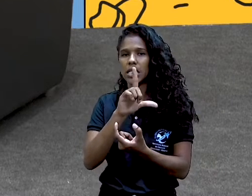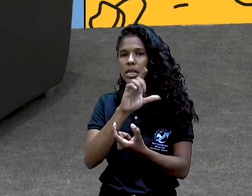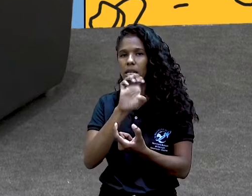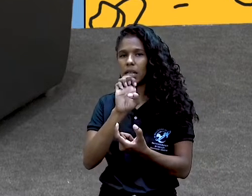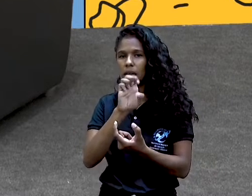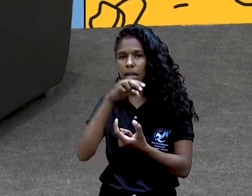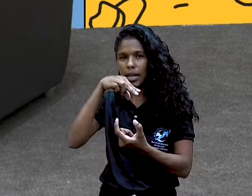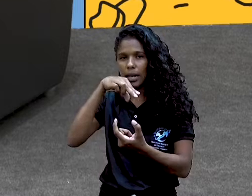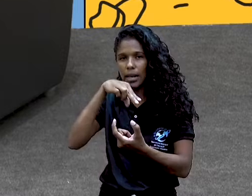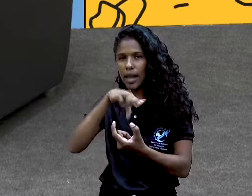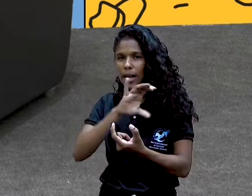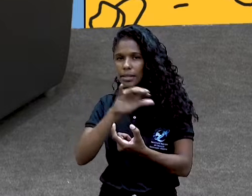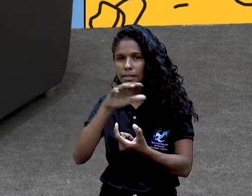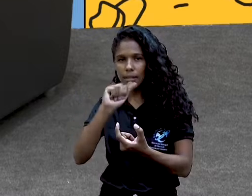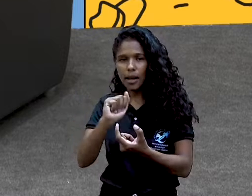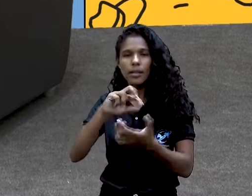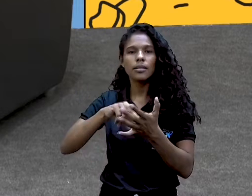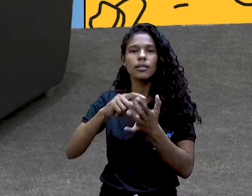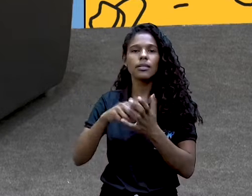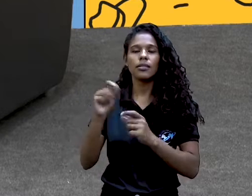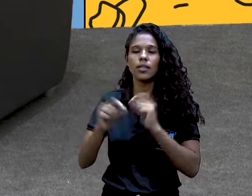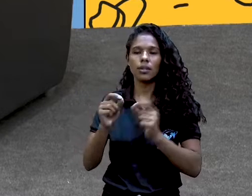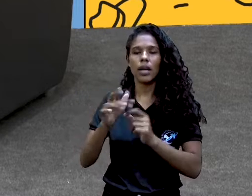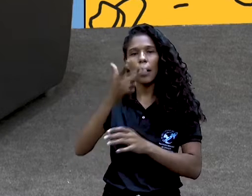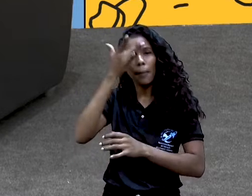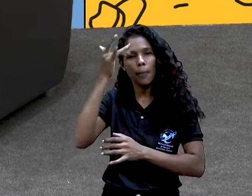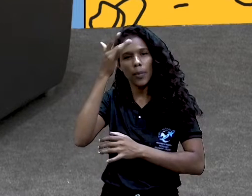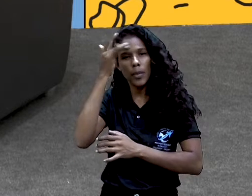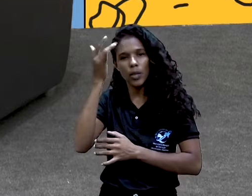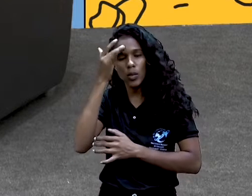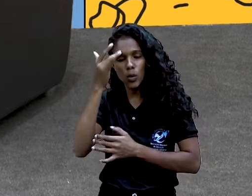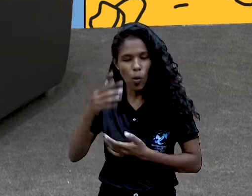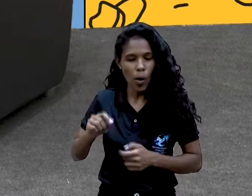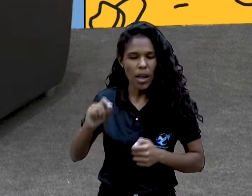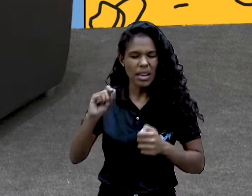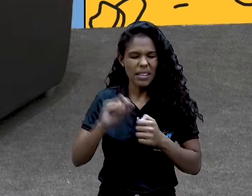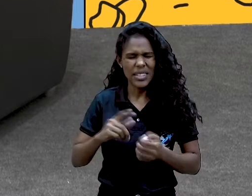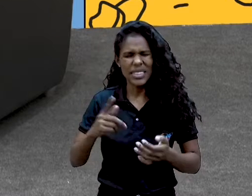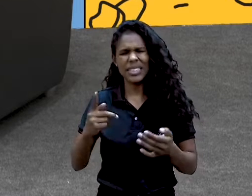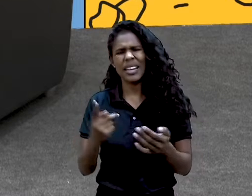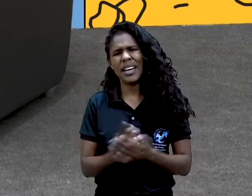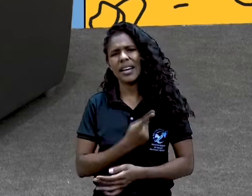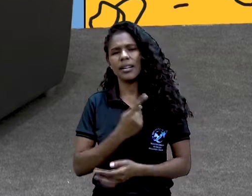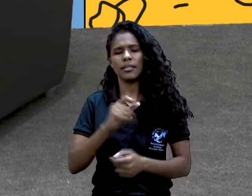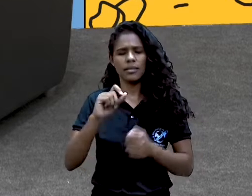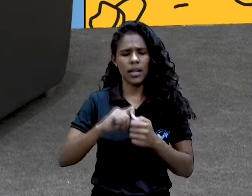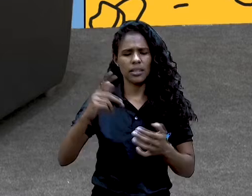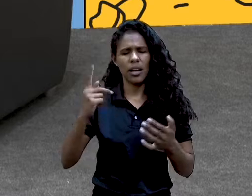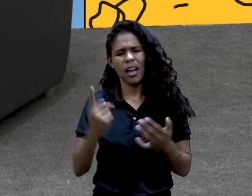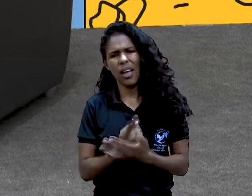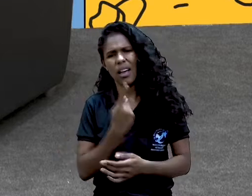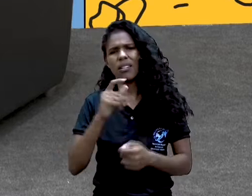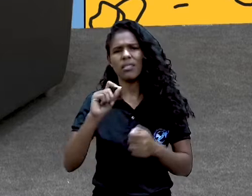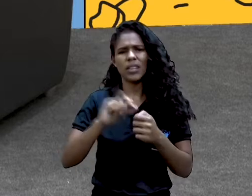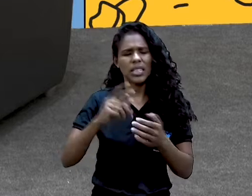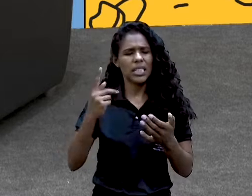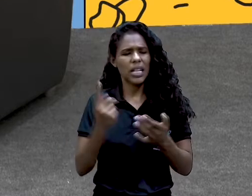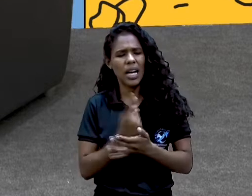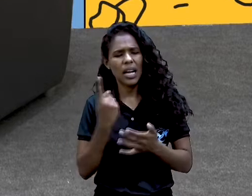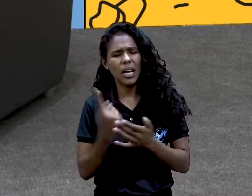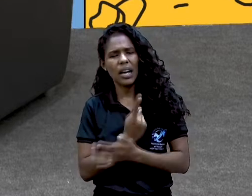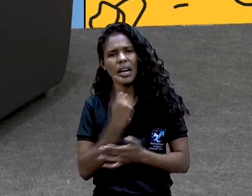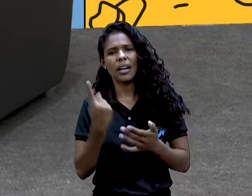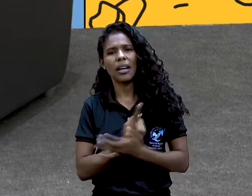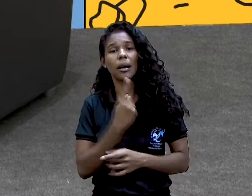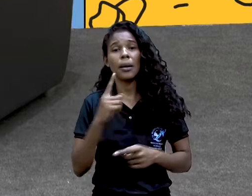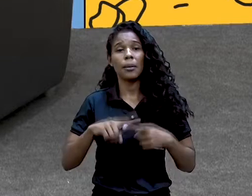vez, e você vai tentando até você conseguir? Isso é ser resiliente. Então, como é que a gente desenvolve esses potenciais numa criança? Permitindo